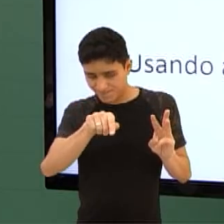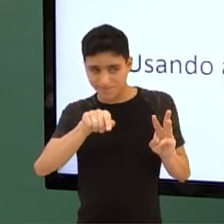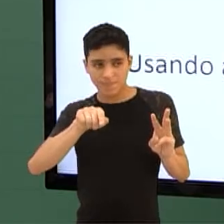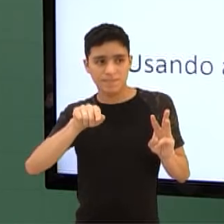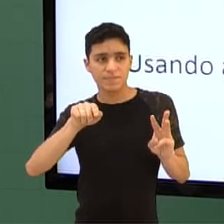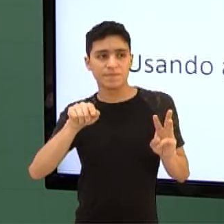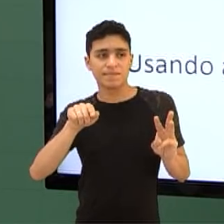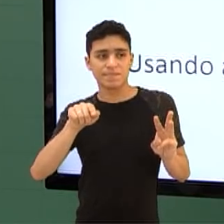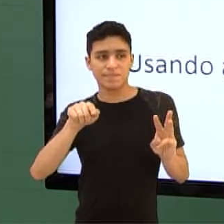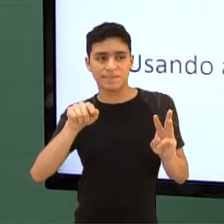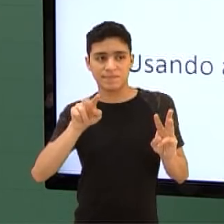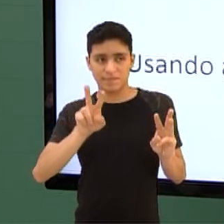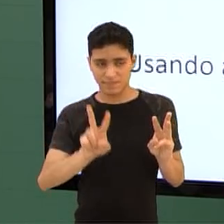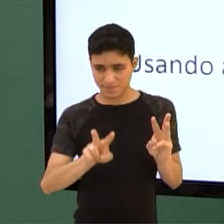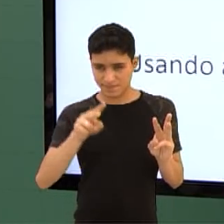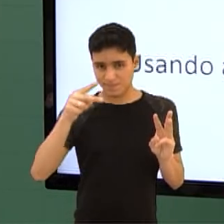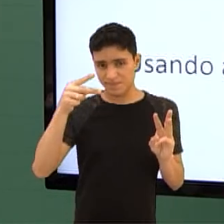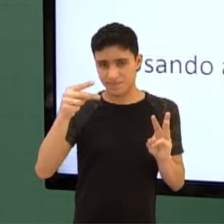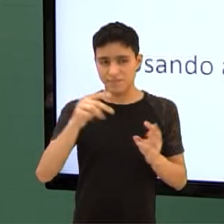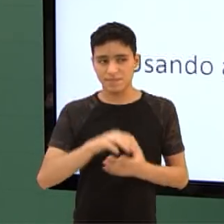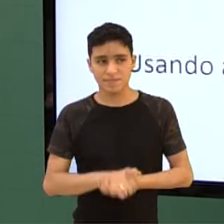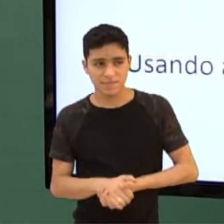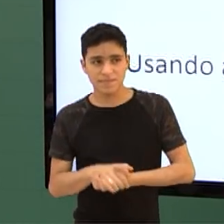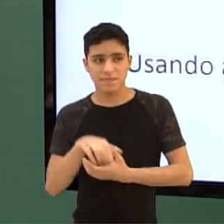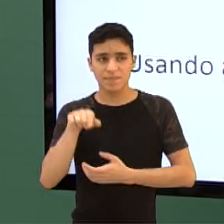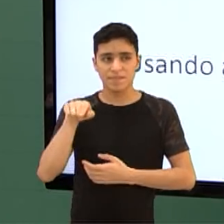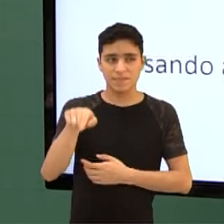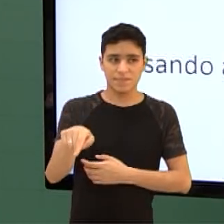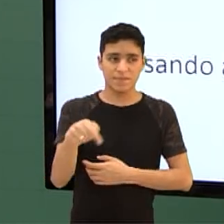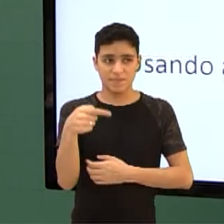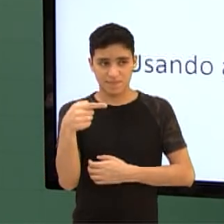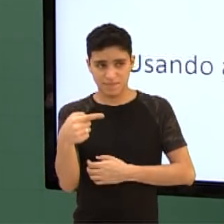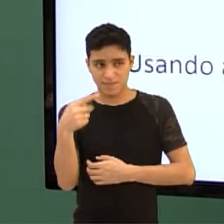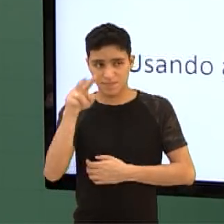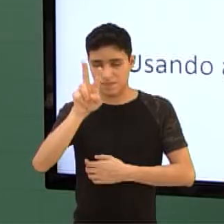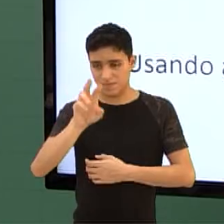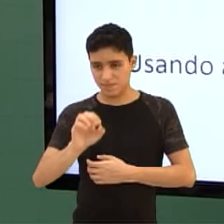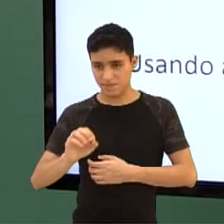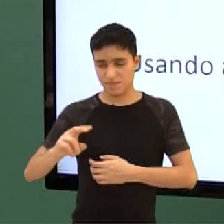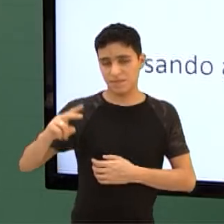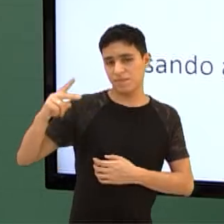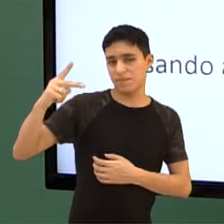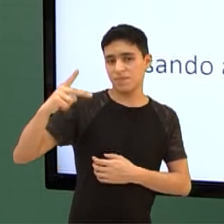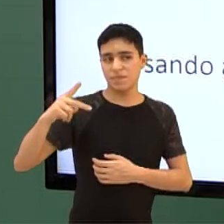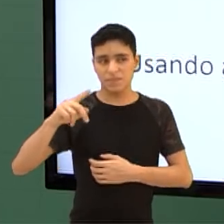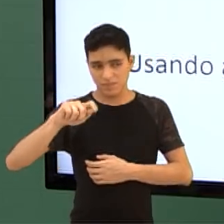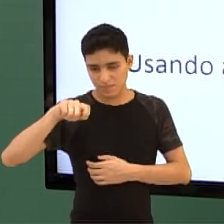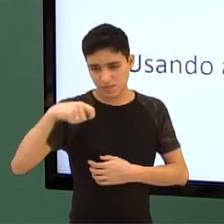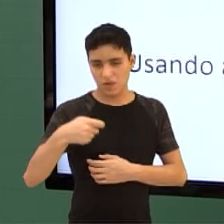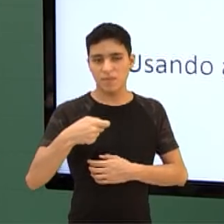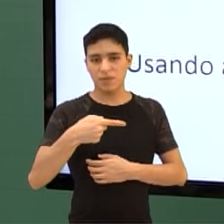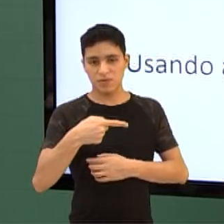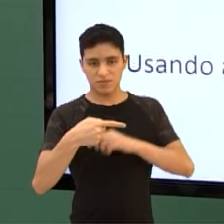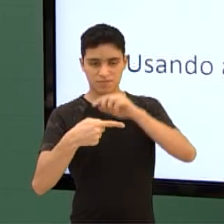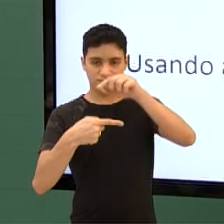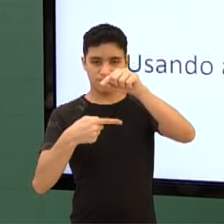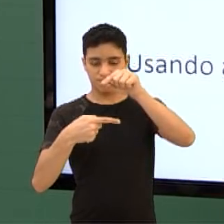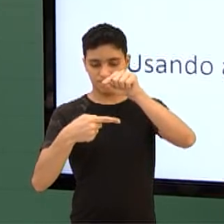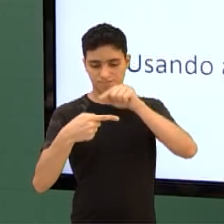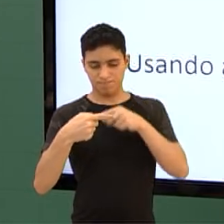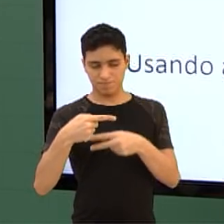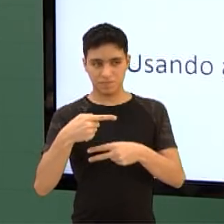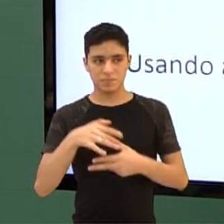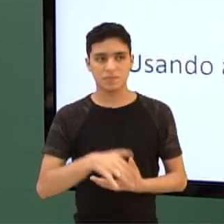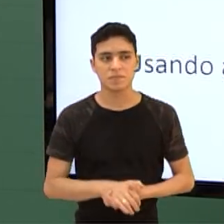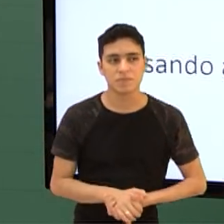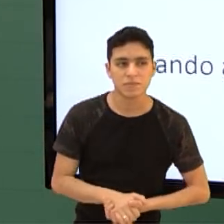vezes V ao quadrado menos VO ao quadrado, tudo isso sobre 2, certo? Se eu